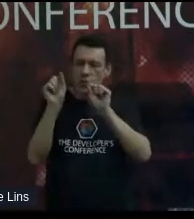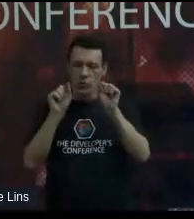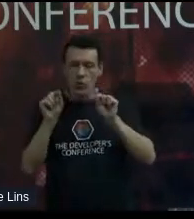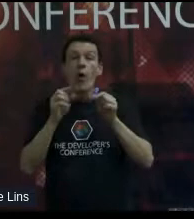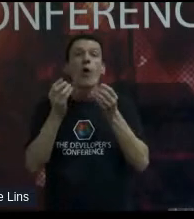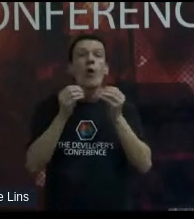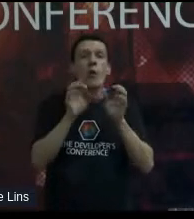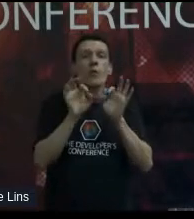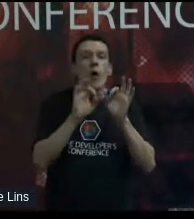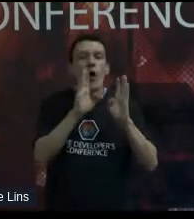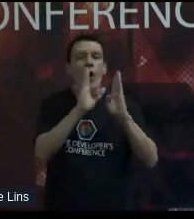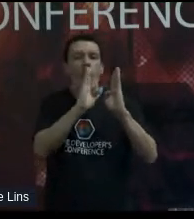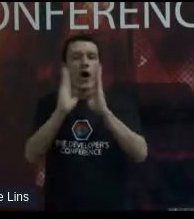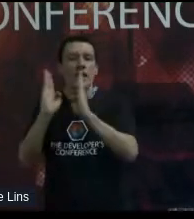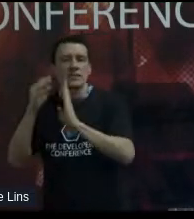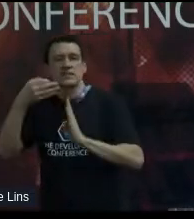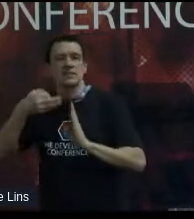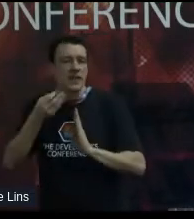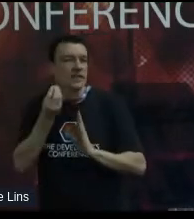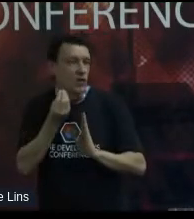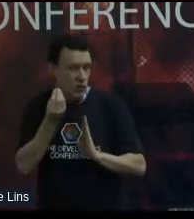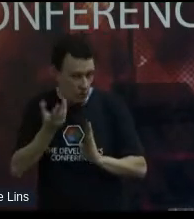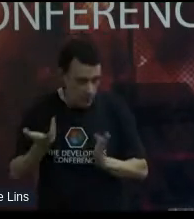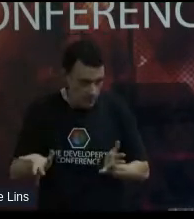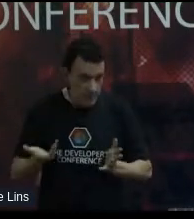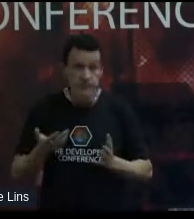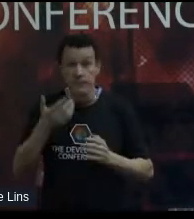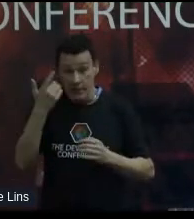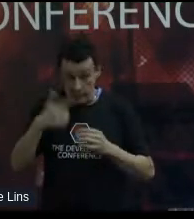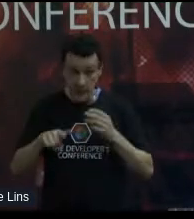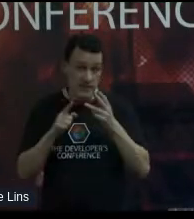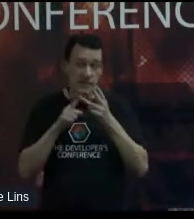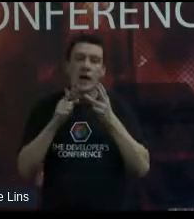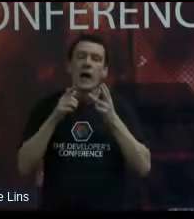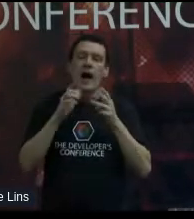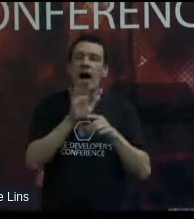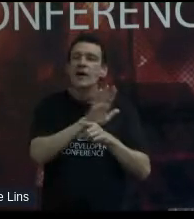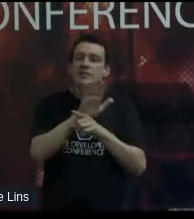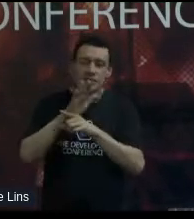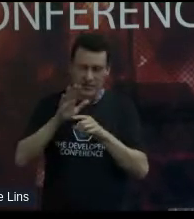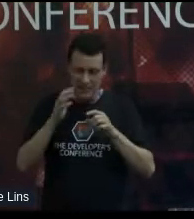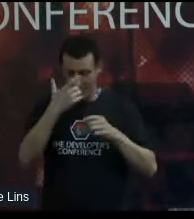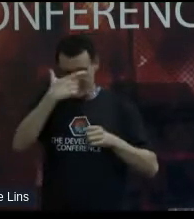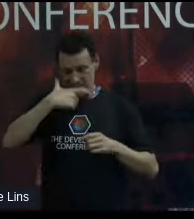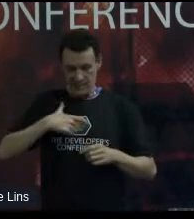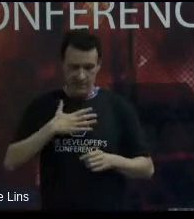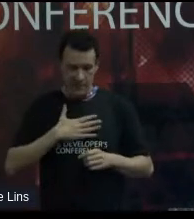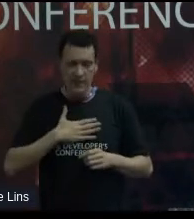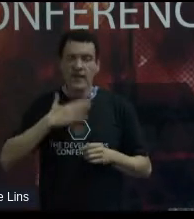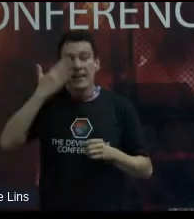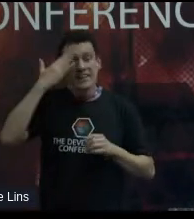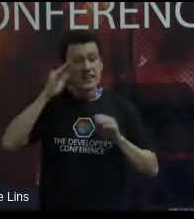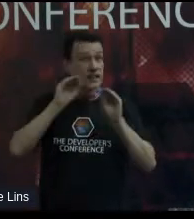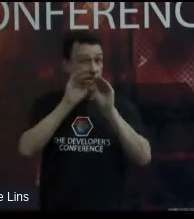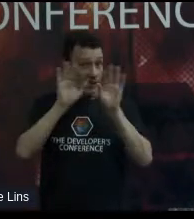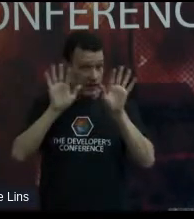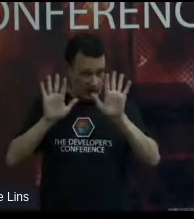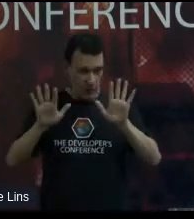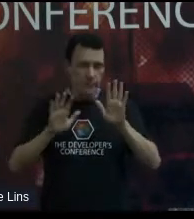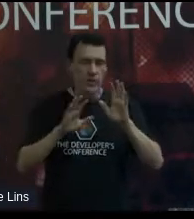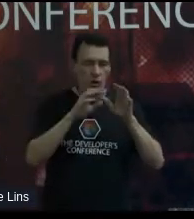organizadas, e permitir que o usuário compreenda as relações entre as diferentes partes do conteúdo com